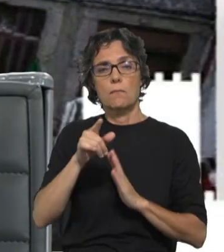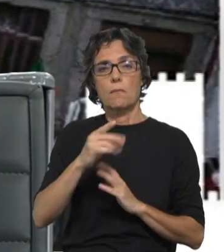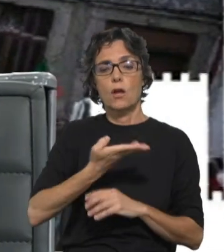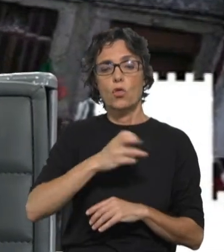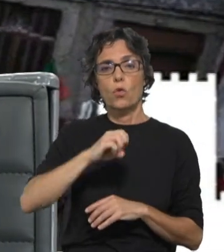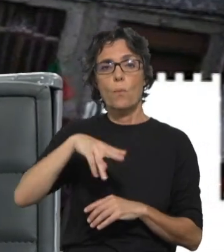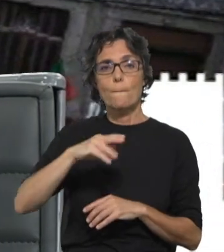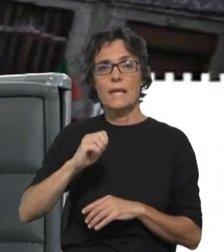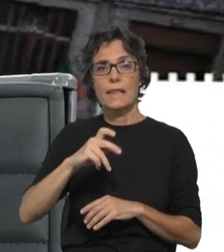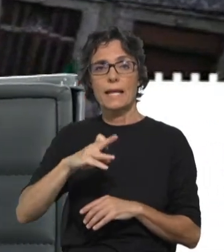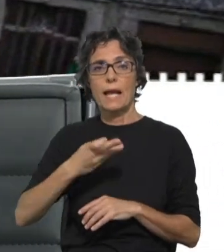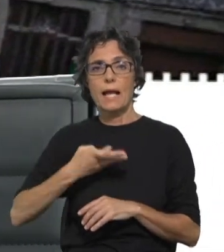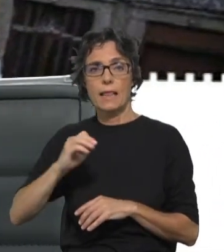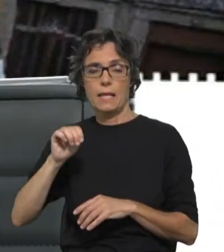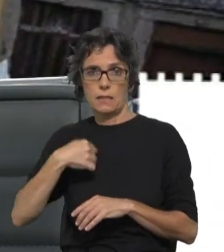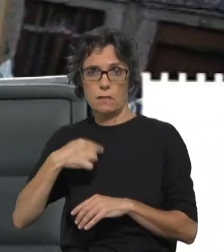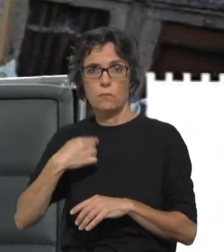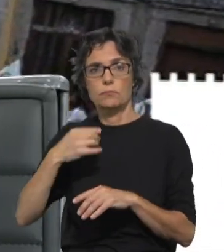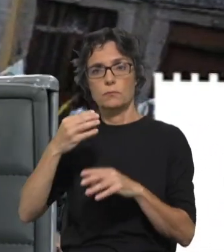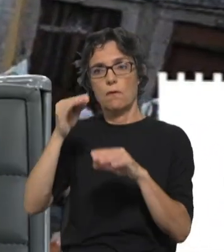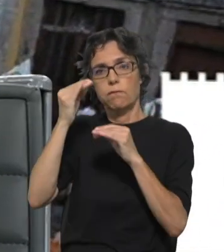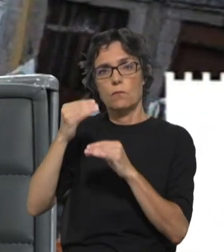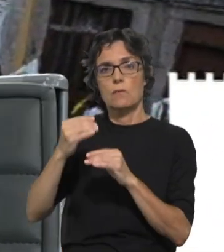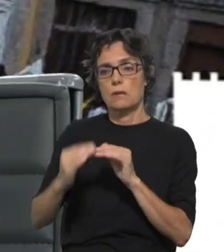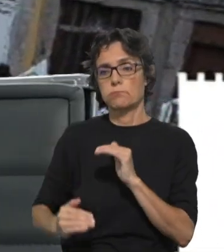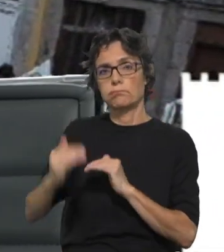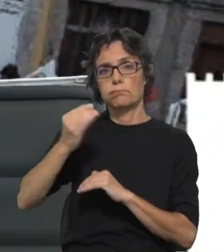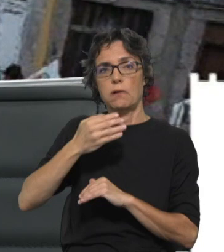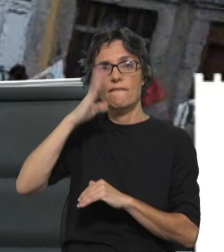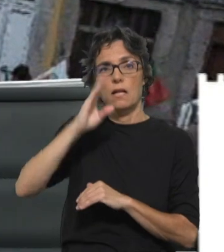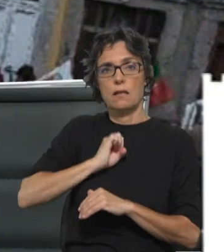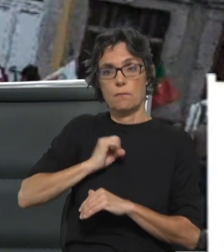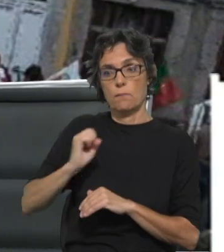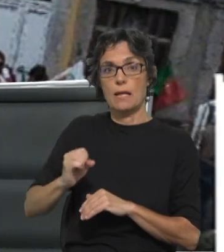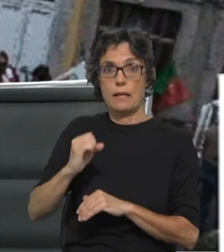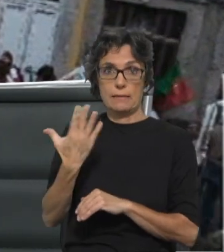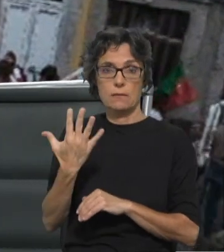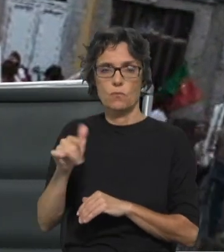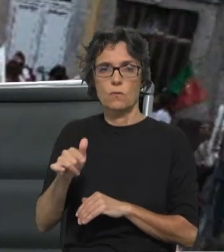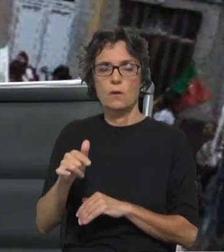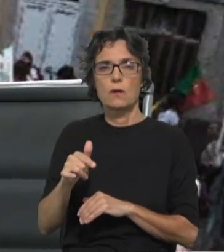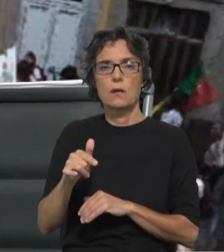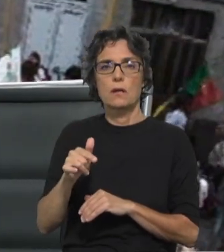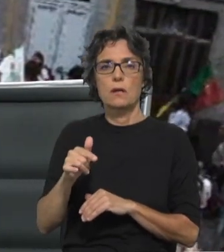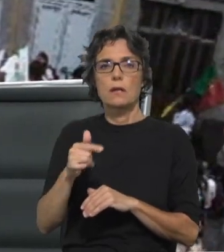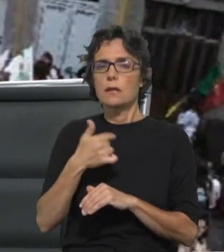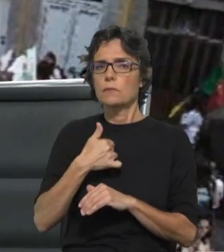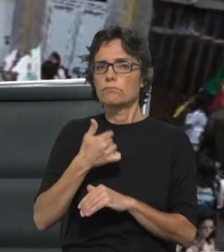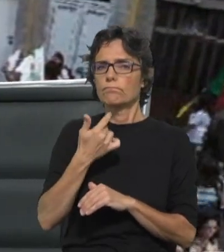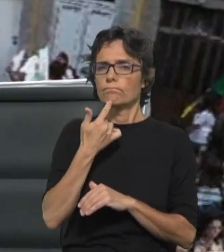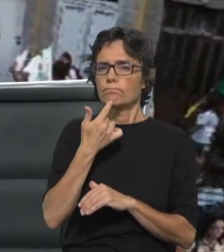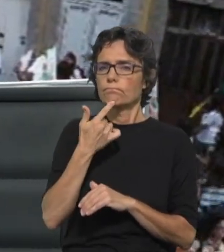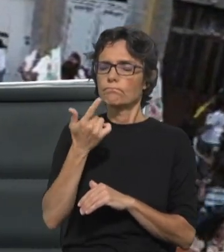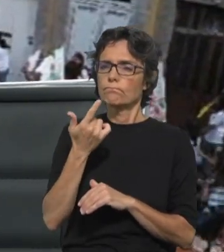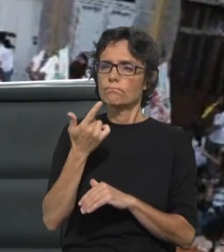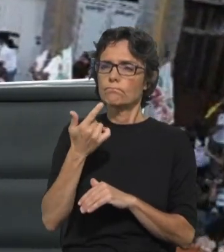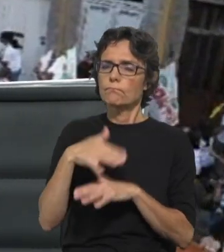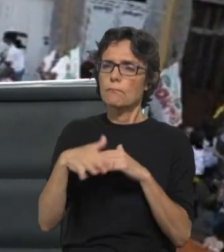fui educada por elas, desde os 5 anos, e esta questão muitas vezes eu percebia como